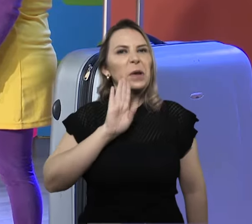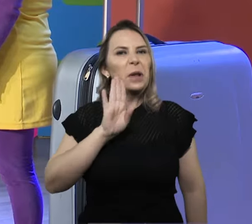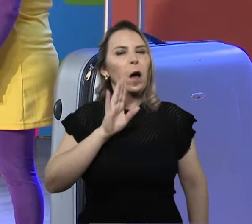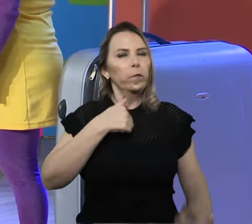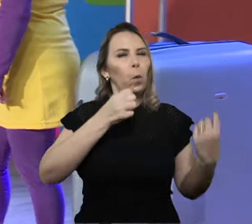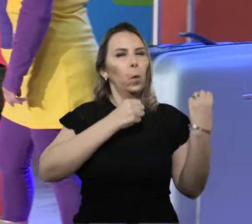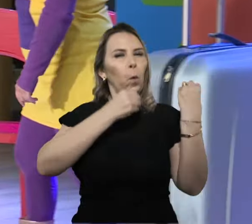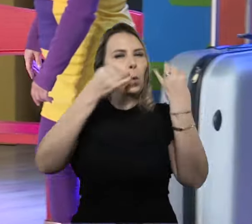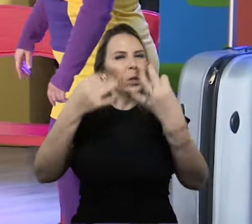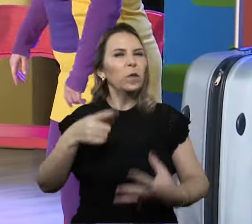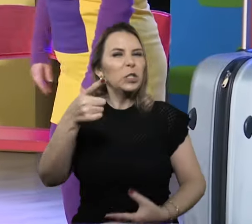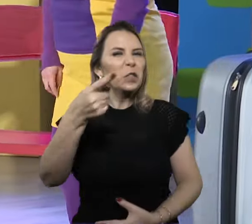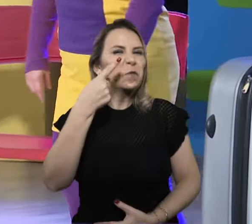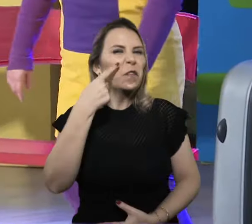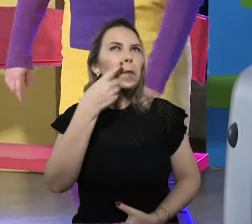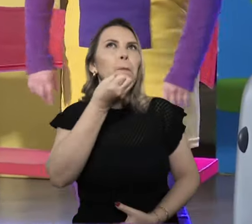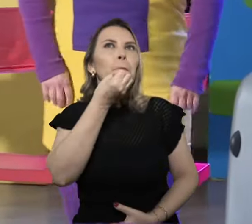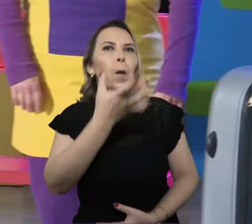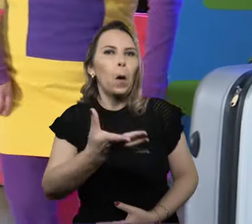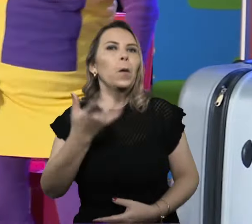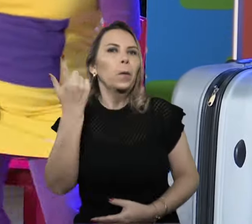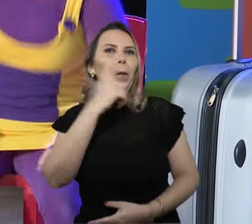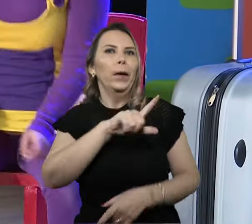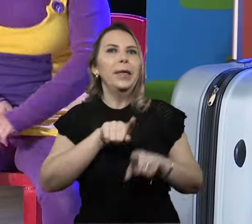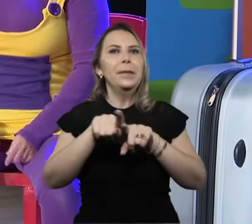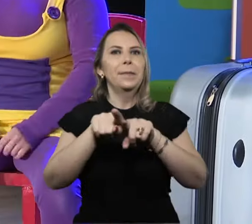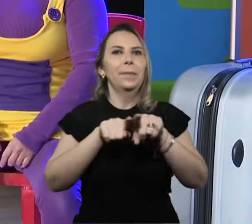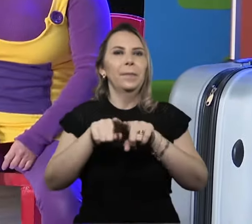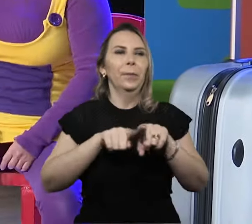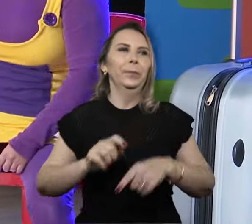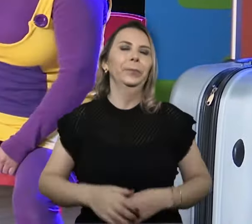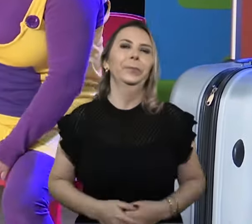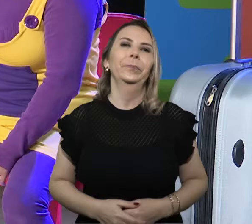Deixa eu te contar aí, você vai ver como é muito bom ter irmão.